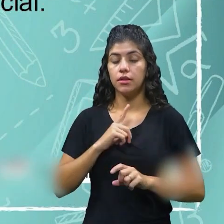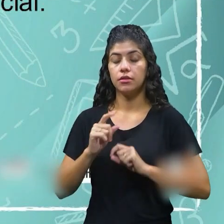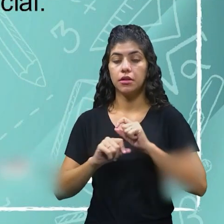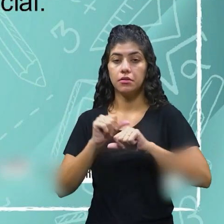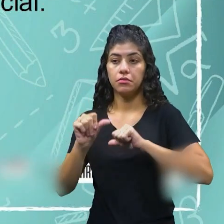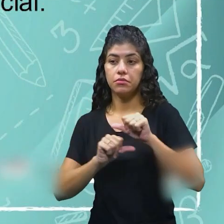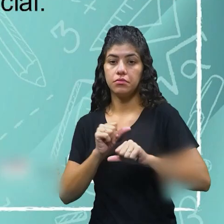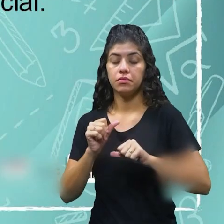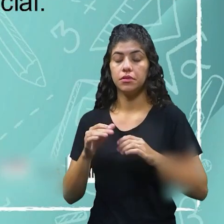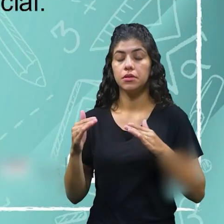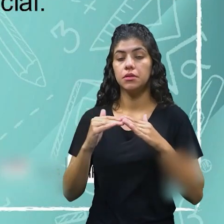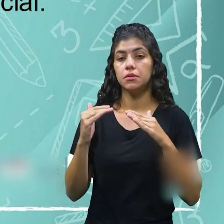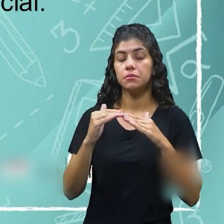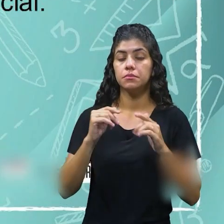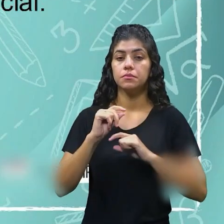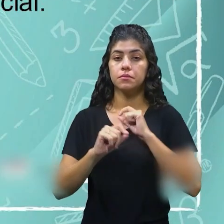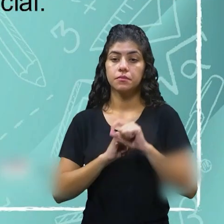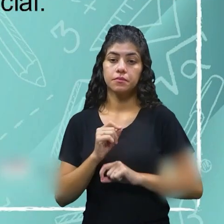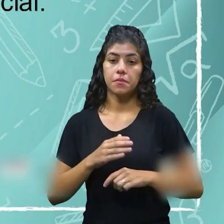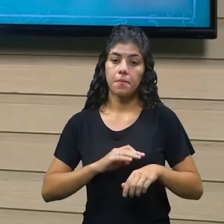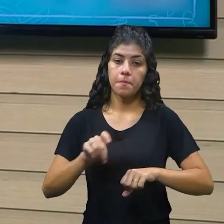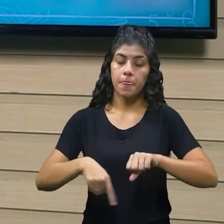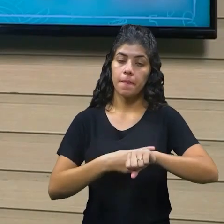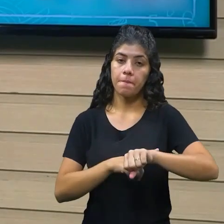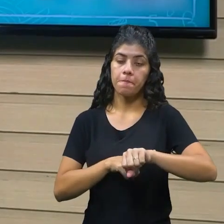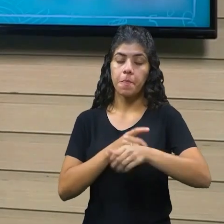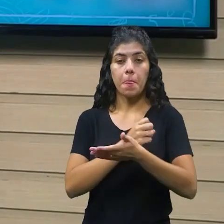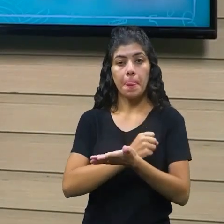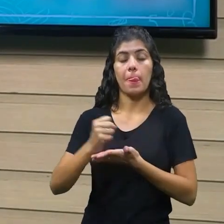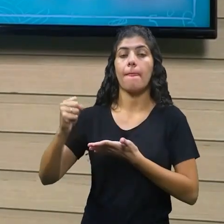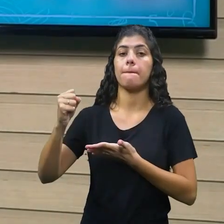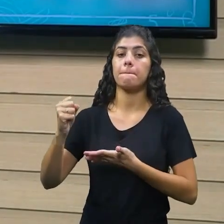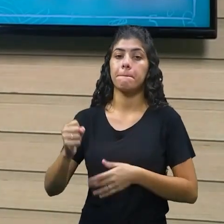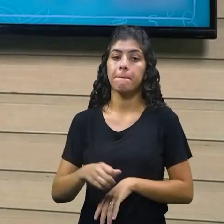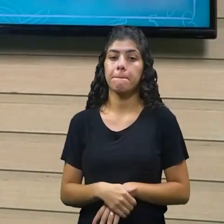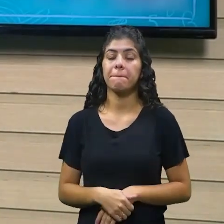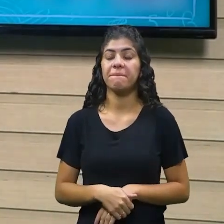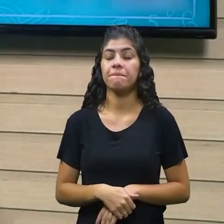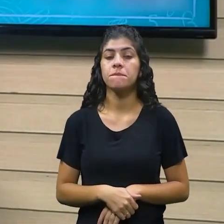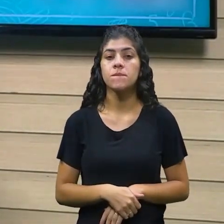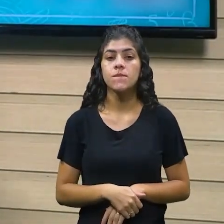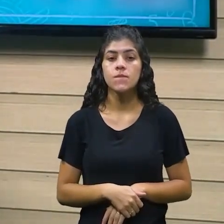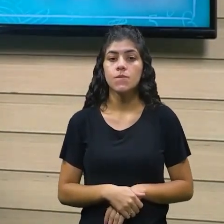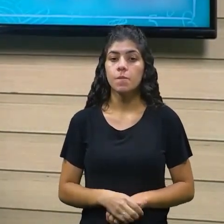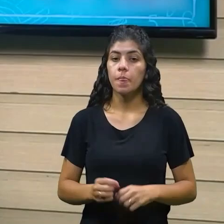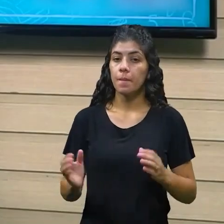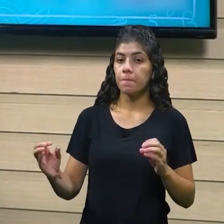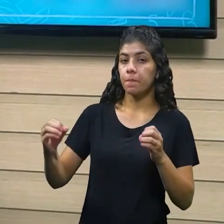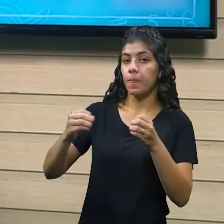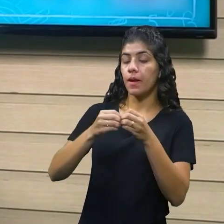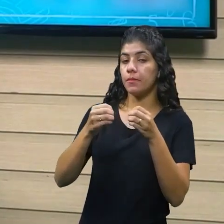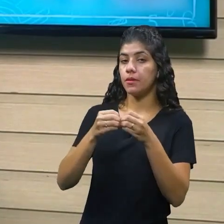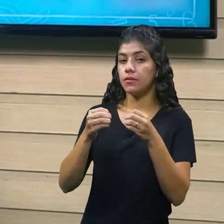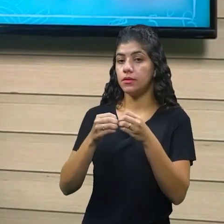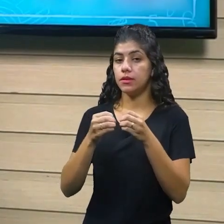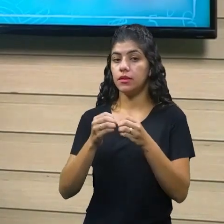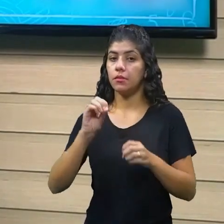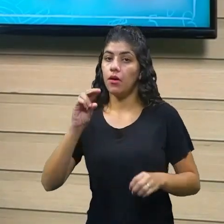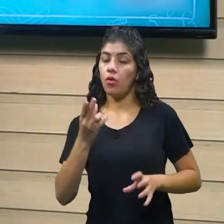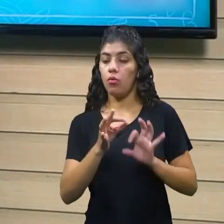acordo com o decorrer do tempo. Então, à medida que o tempo vai passando, ou você se aproxima do referencial